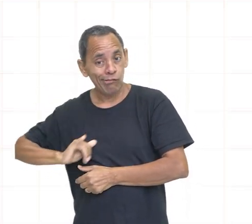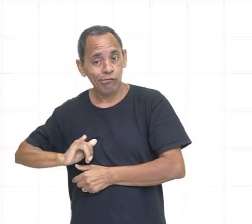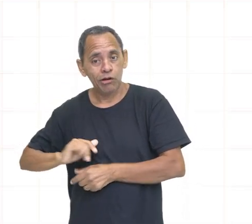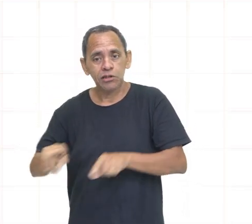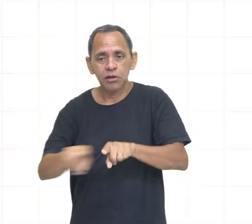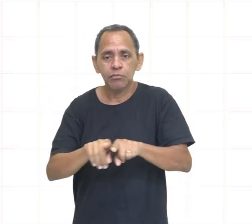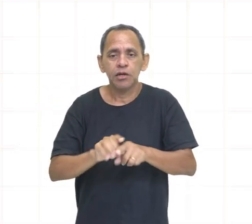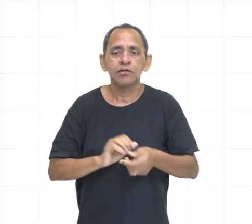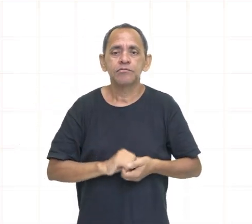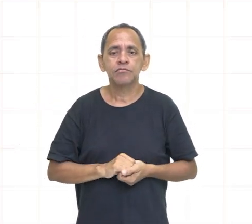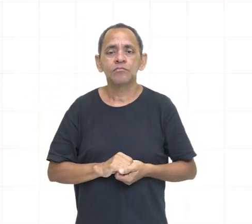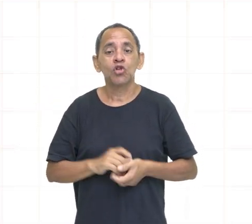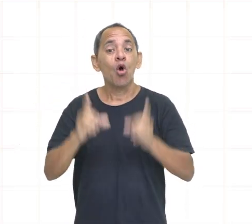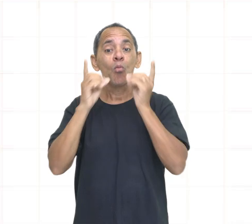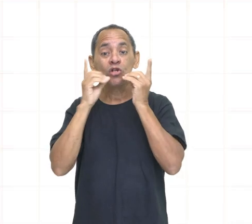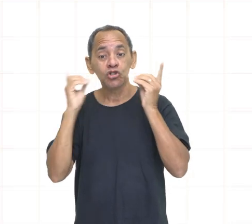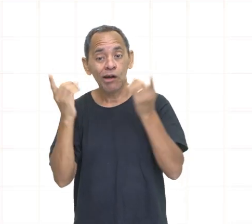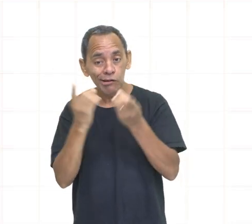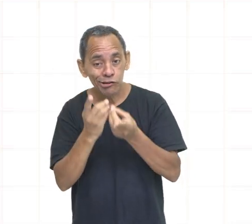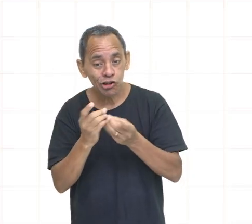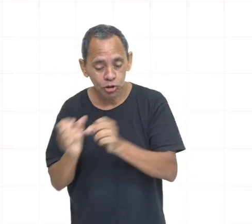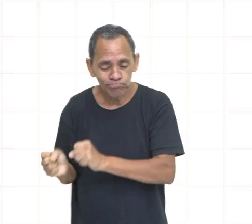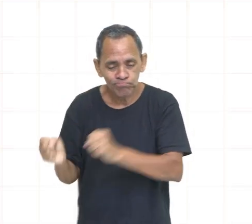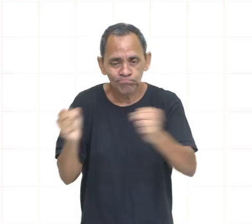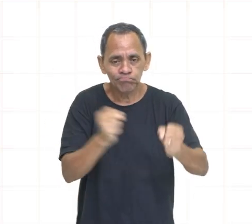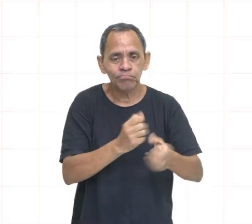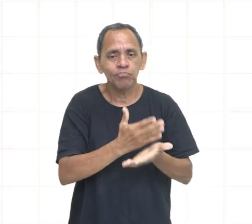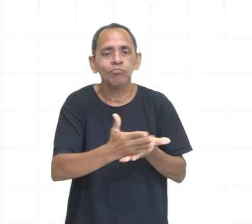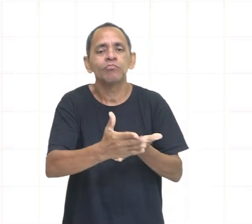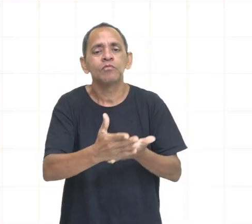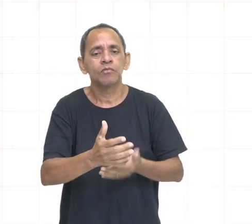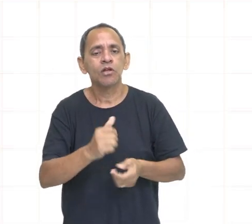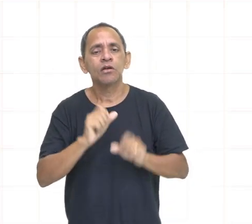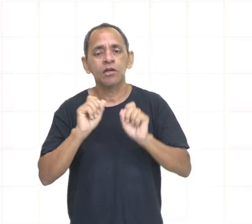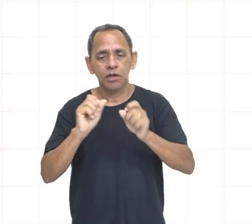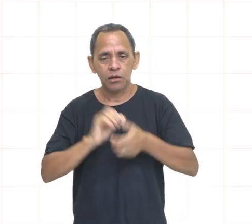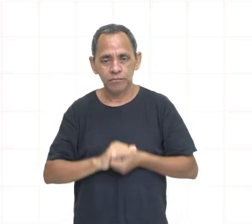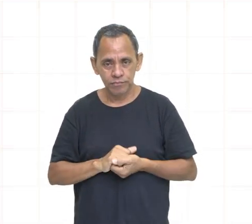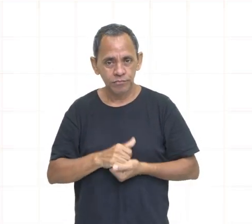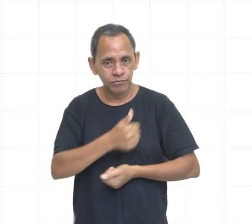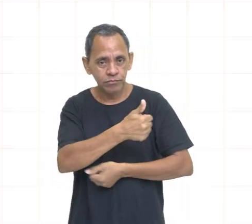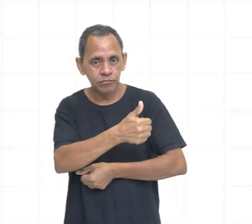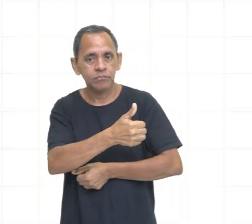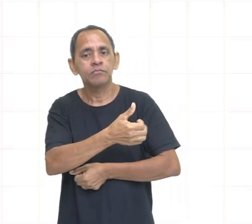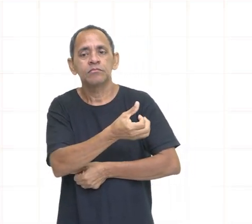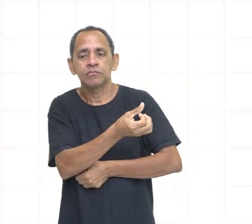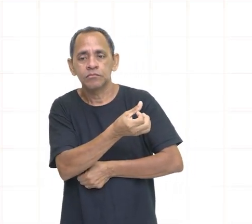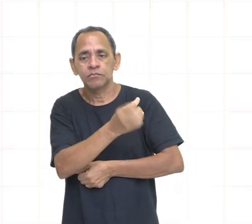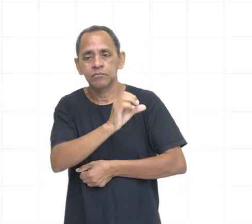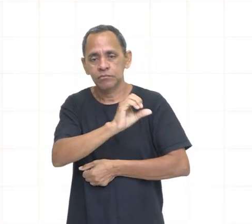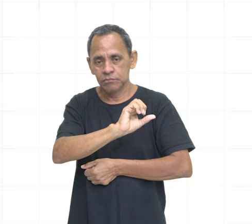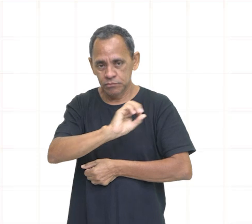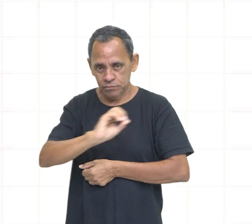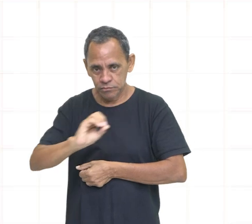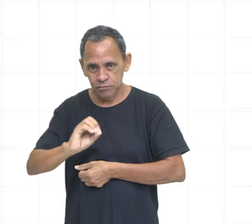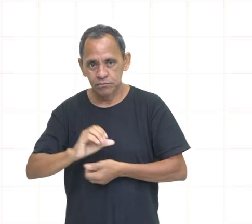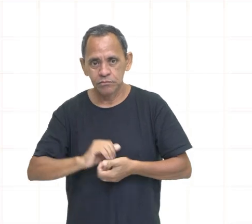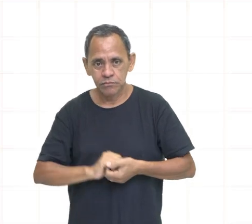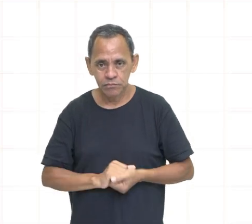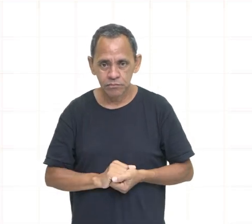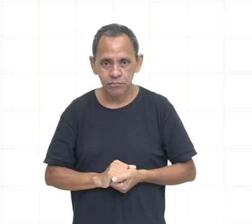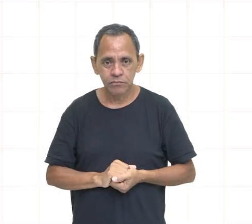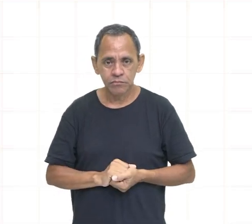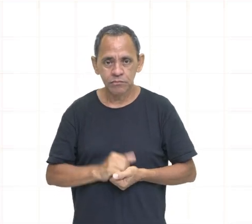uma mesma dinastia, estava no poder desde 1613, os Romanov.